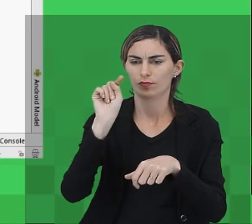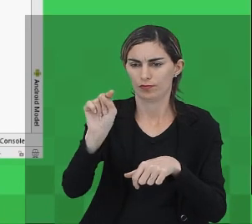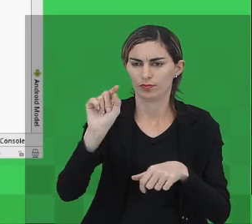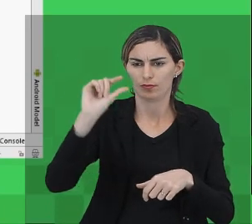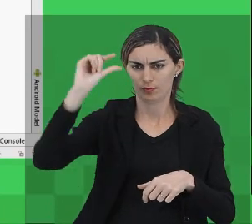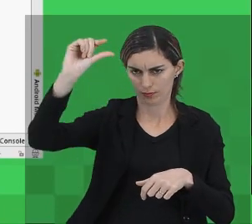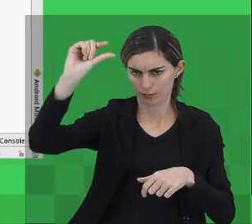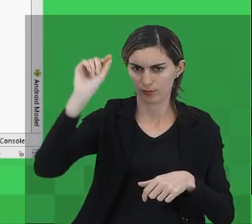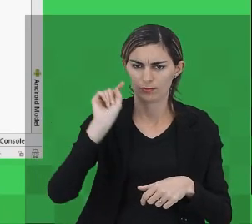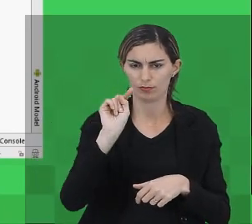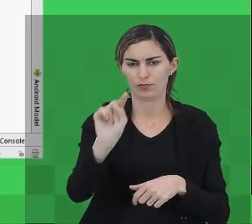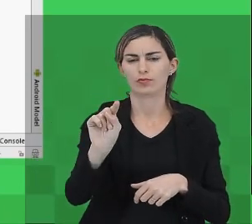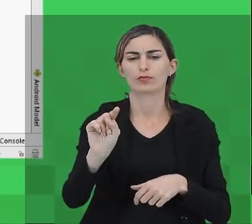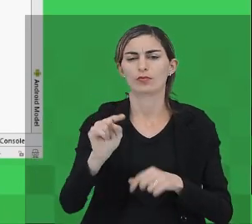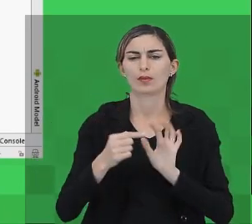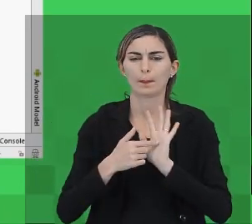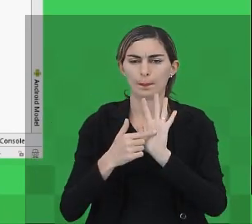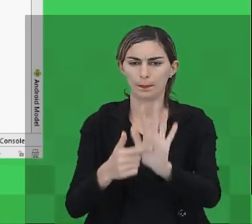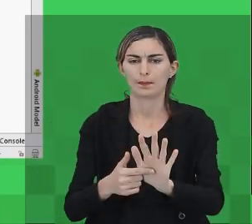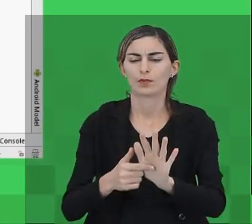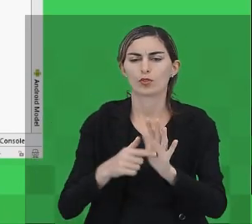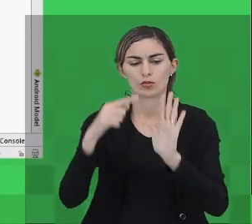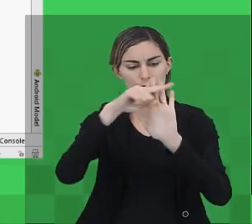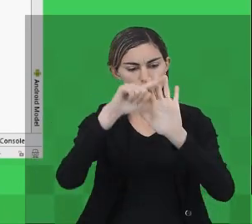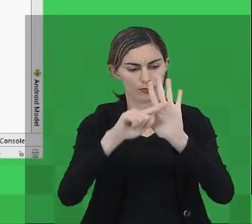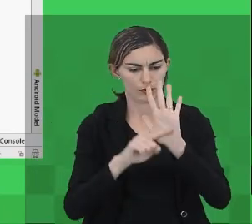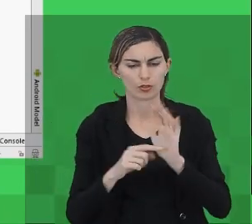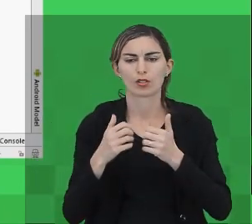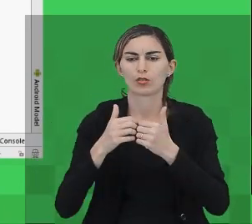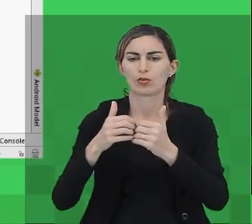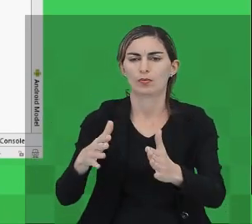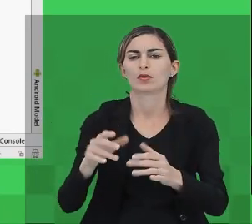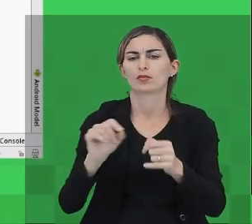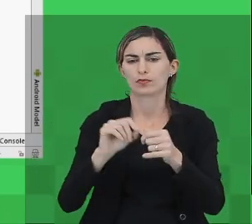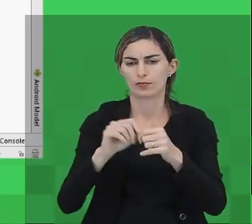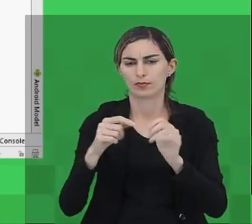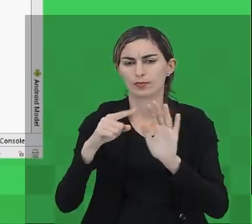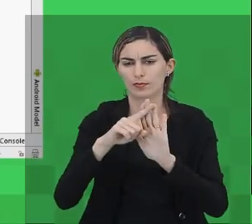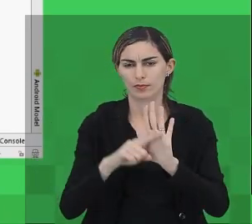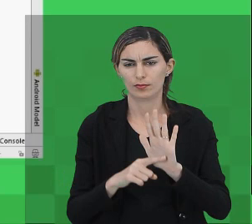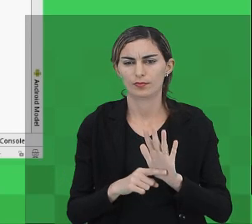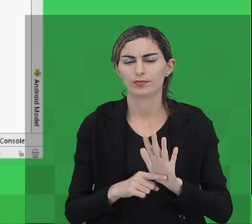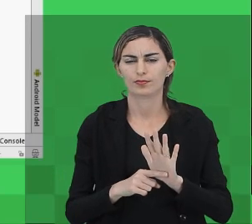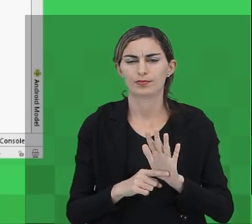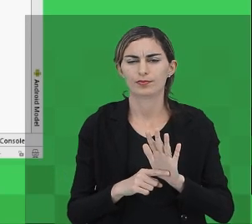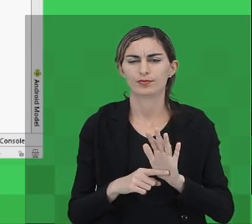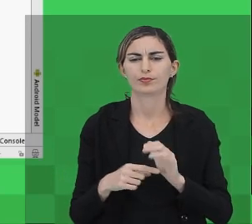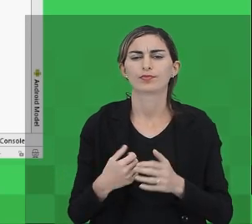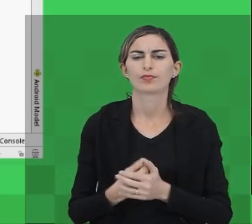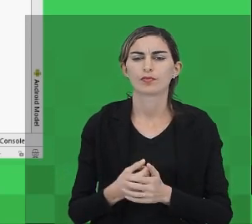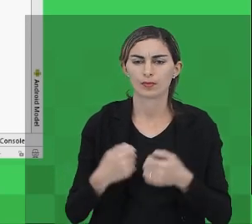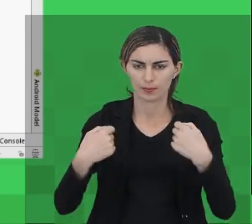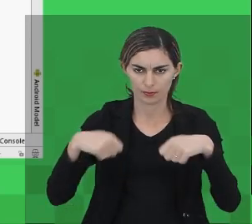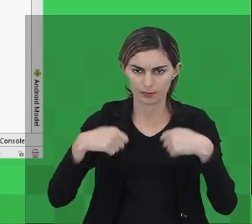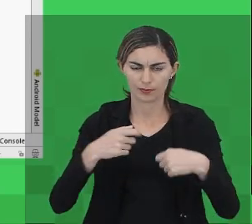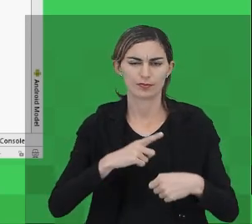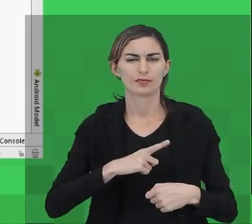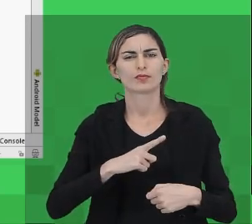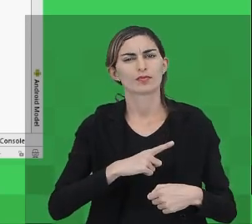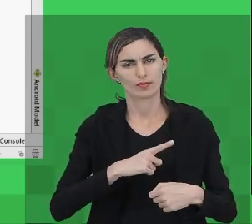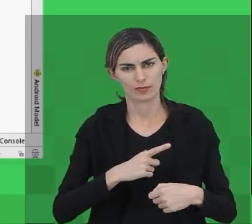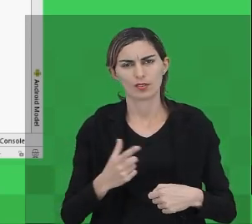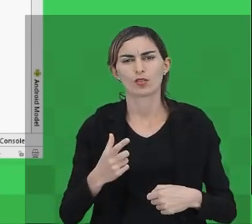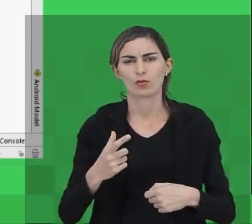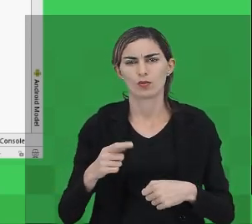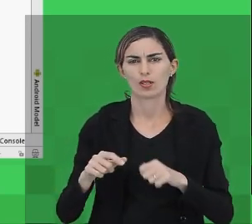Esse botão verde aqui de cima, ele executa o projeto e liga a máquina virtual. Você deve